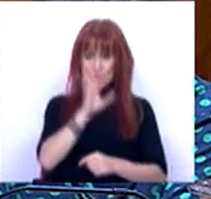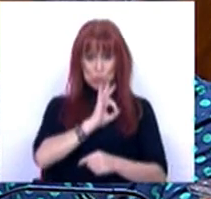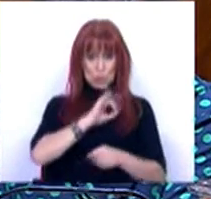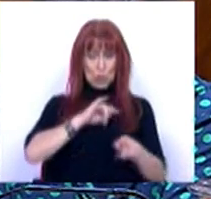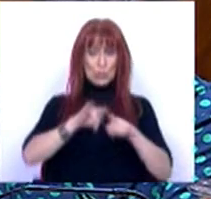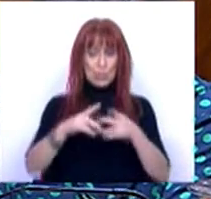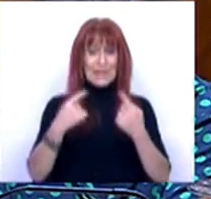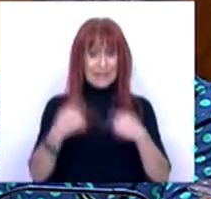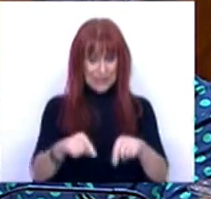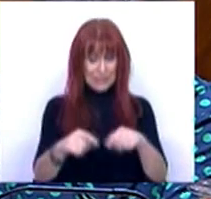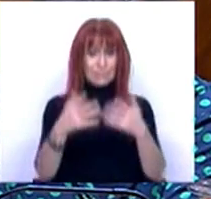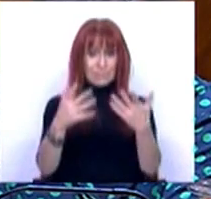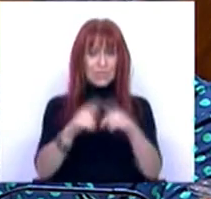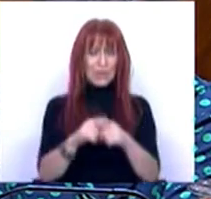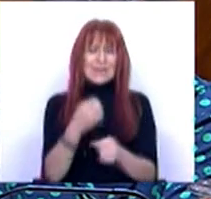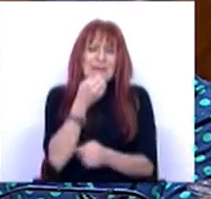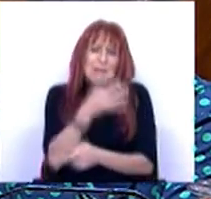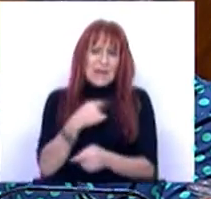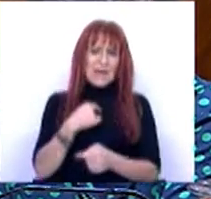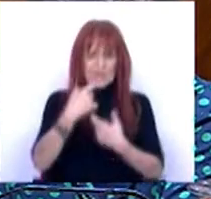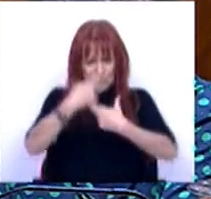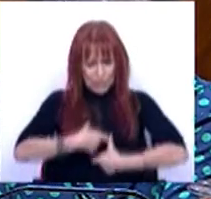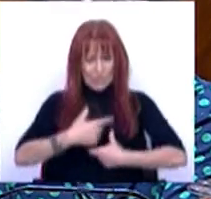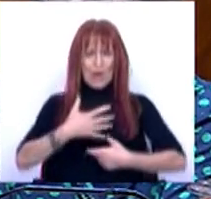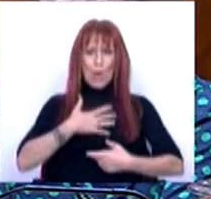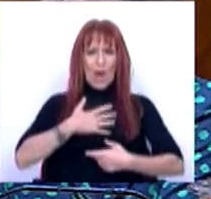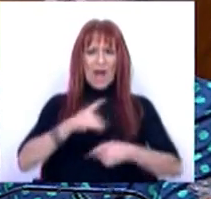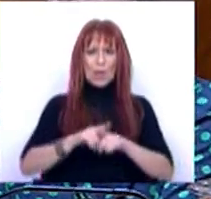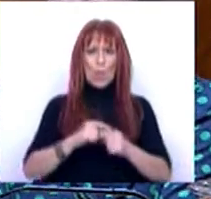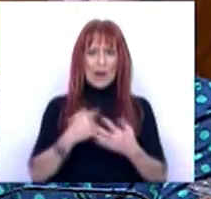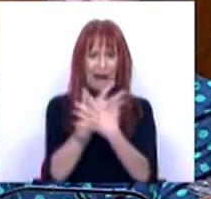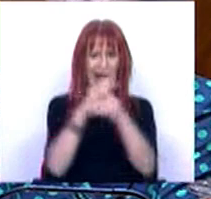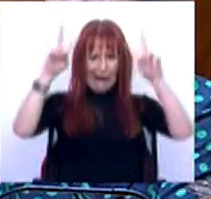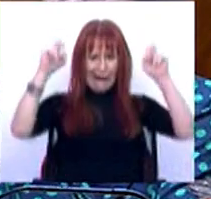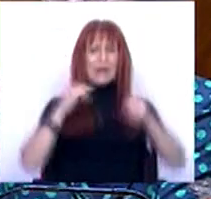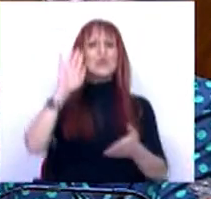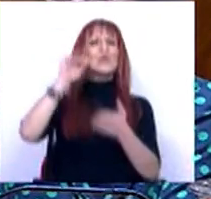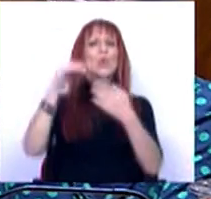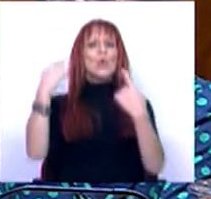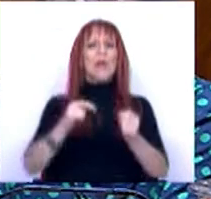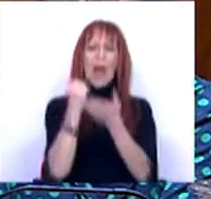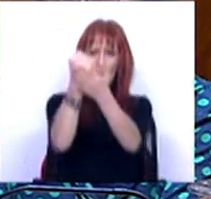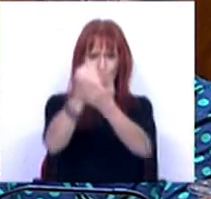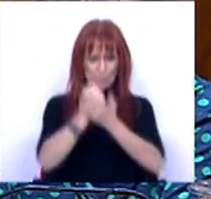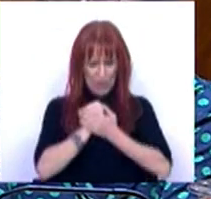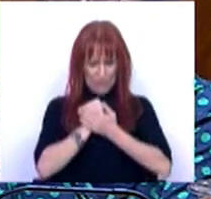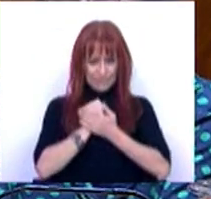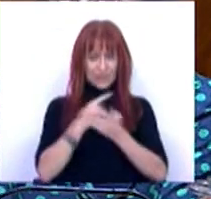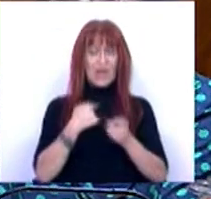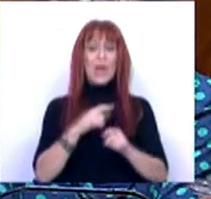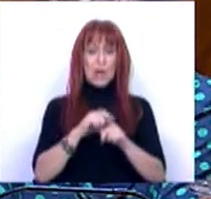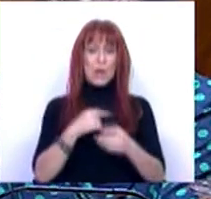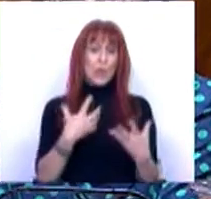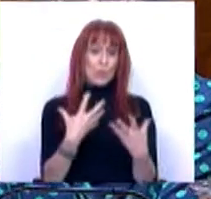deputado tem essa simpatia por mim e não quer que eu seja incinerado, tenho uma solução, que é apoiar-me. E eu